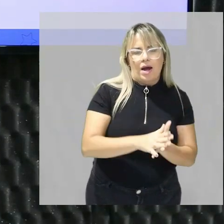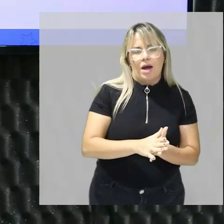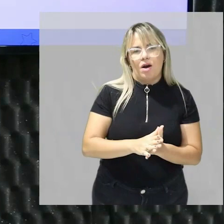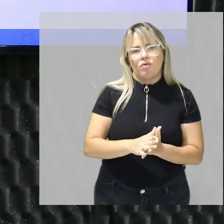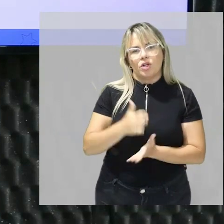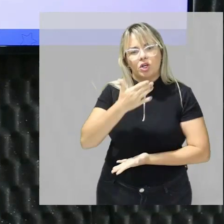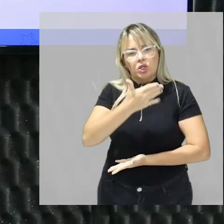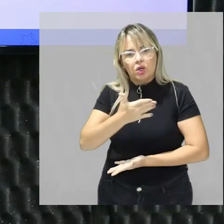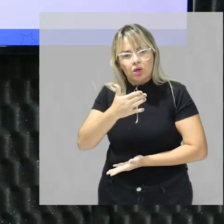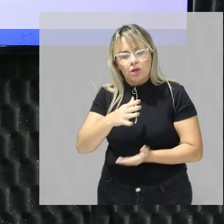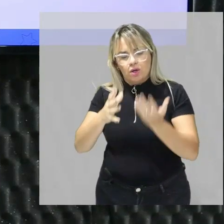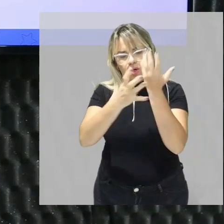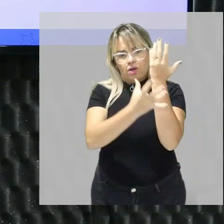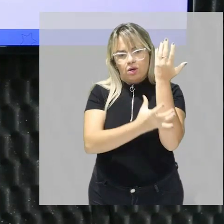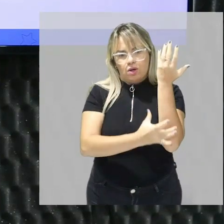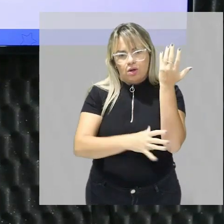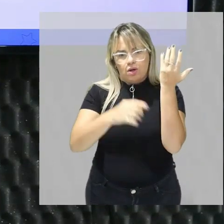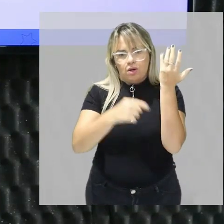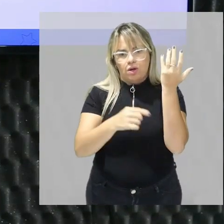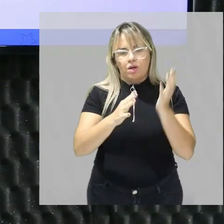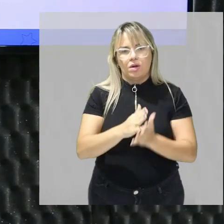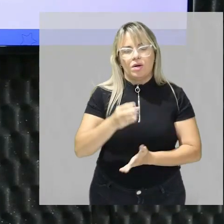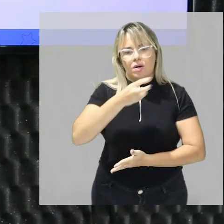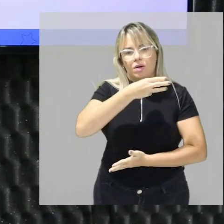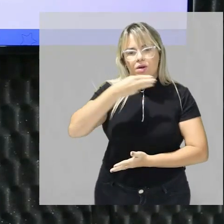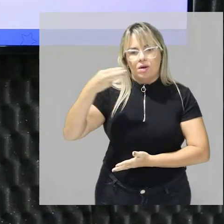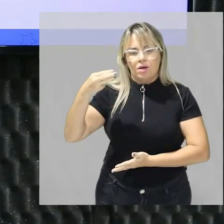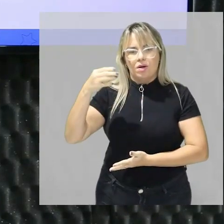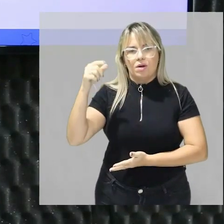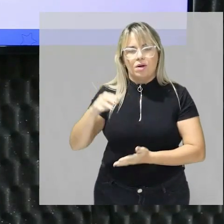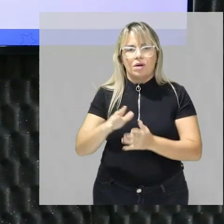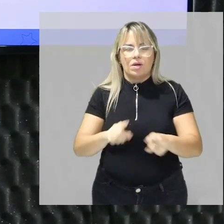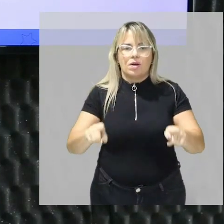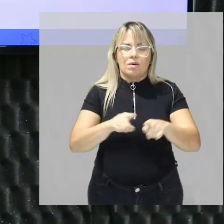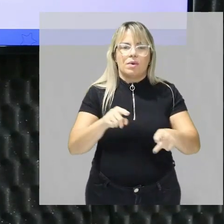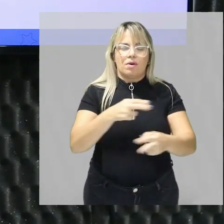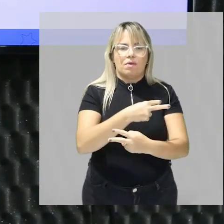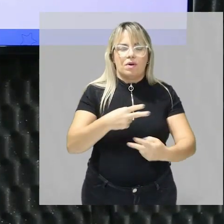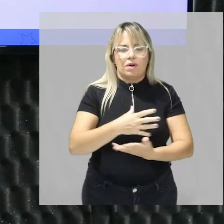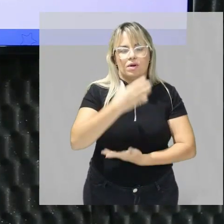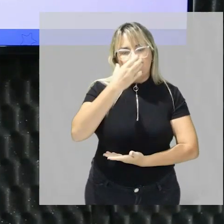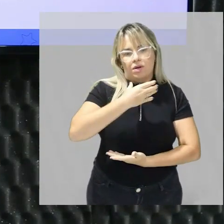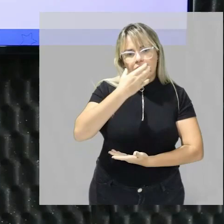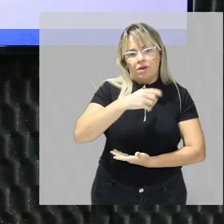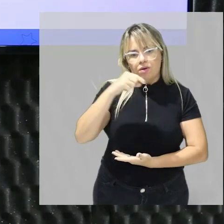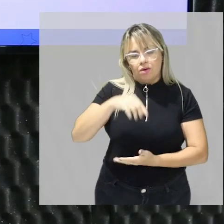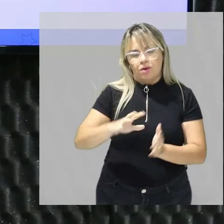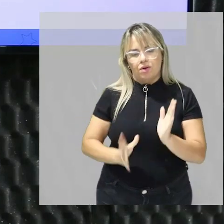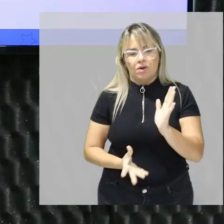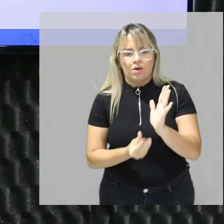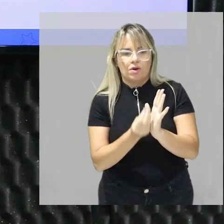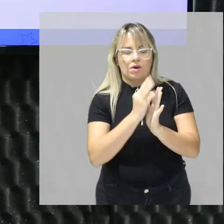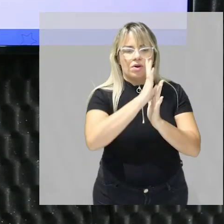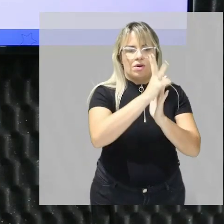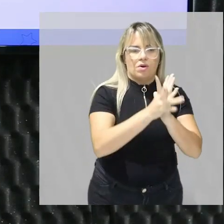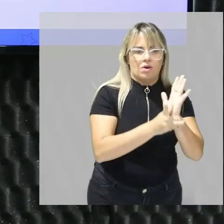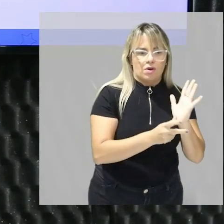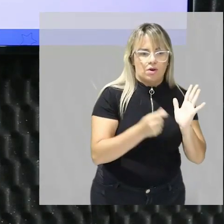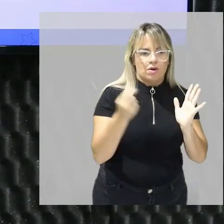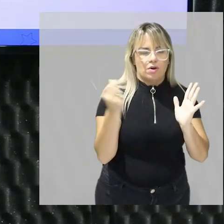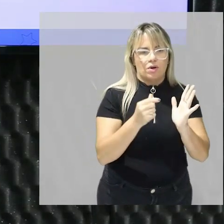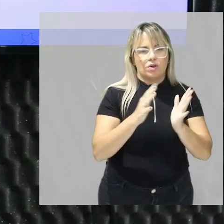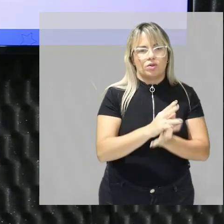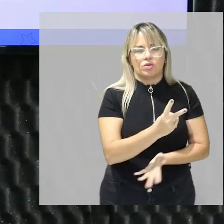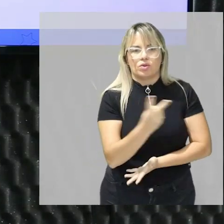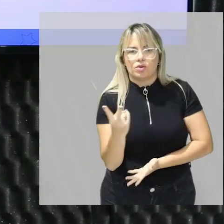podem perceber, o que foi descrito aqui foi o nicho ecológico, tanto do tamanduá quanto aqui desse